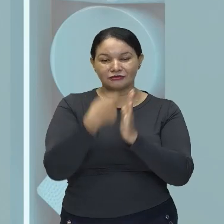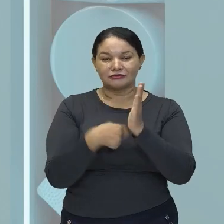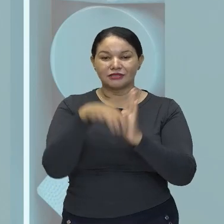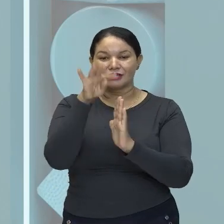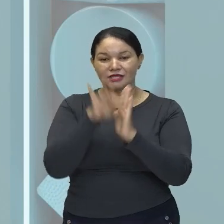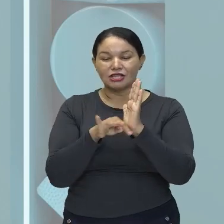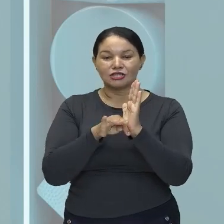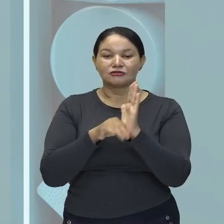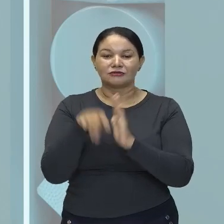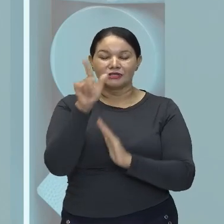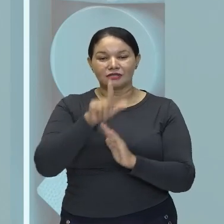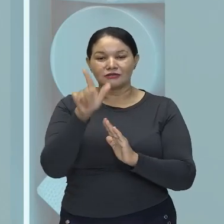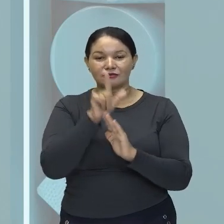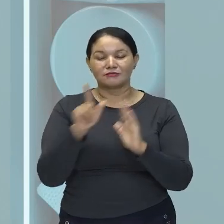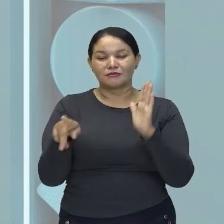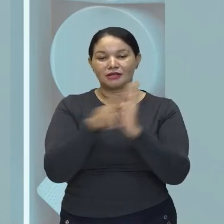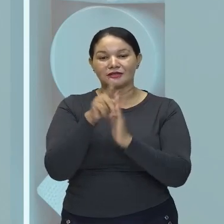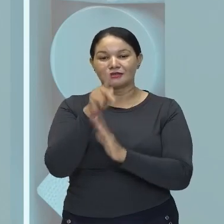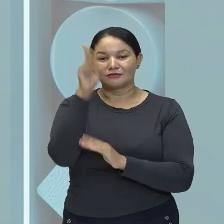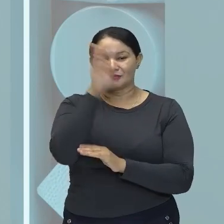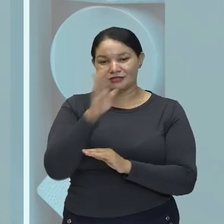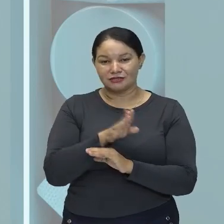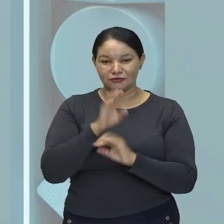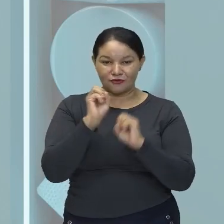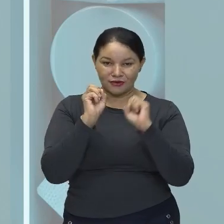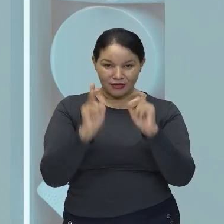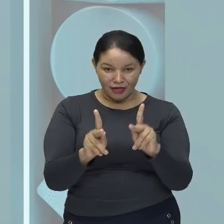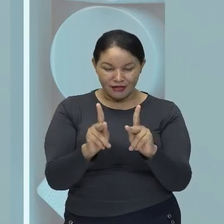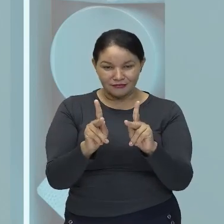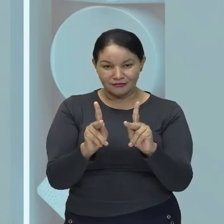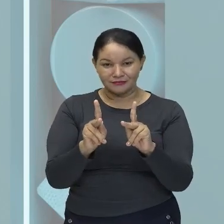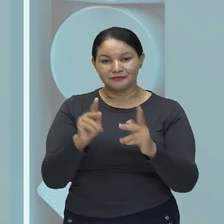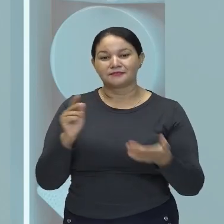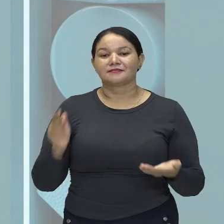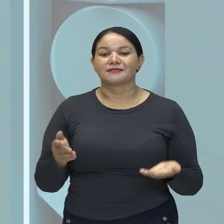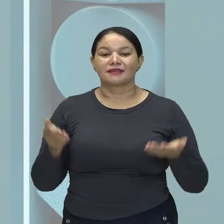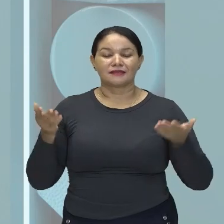algo genuinamente brasileiro aqui no Brasil. Ok, gente?